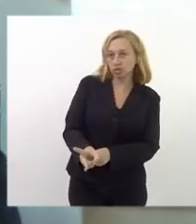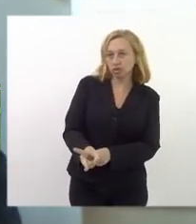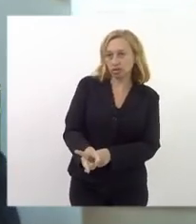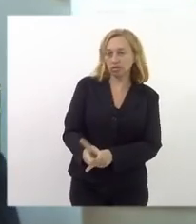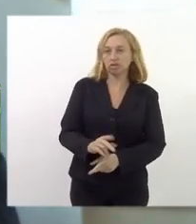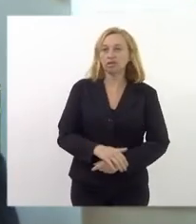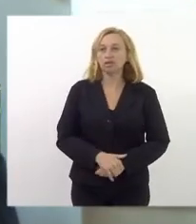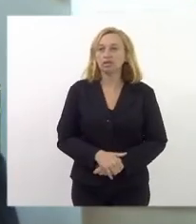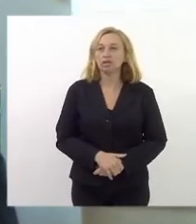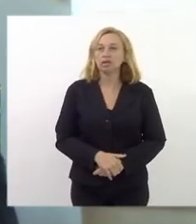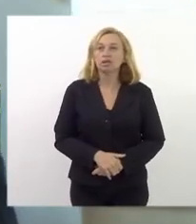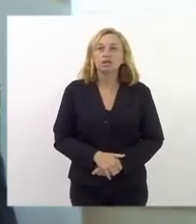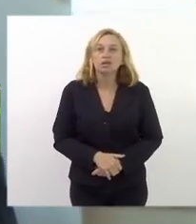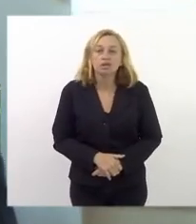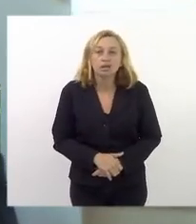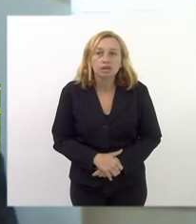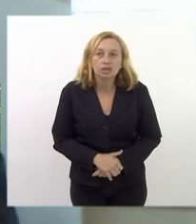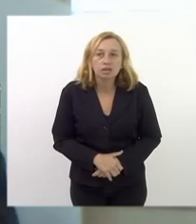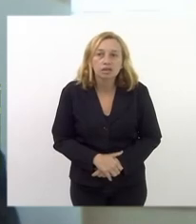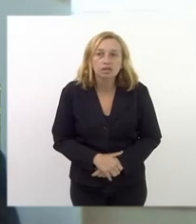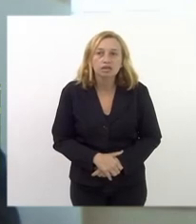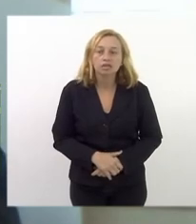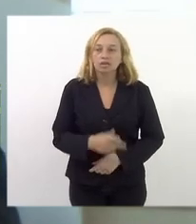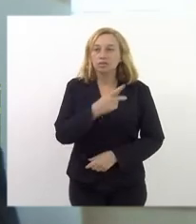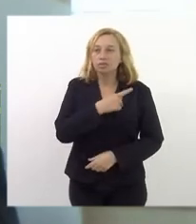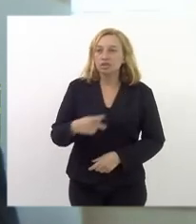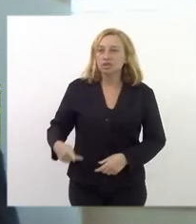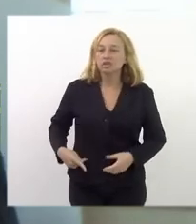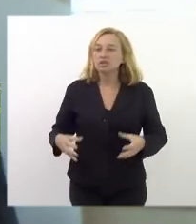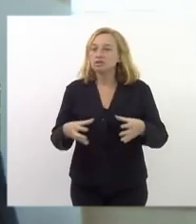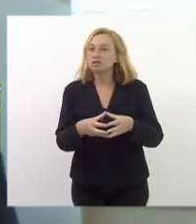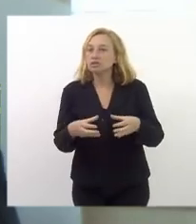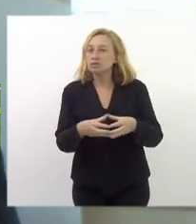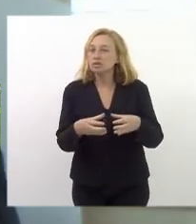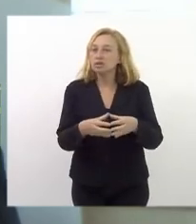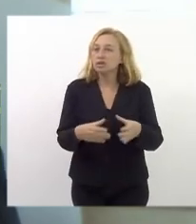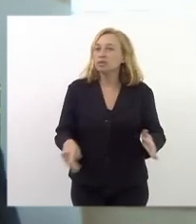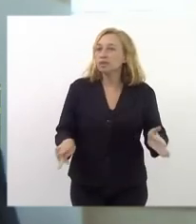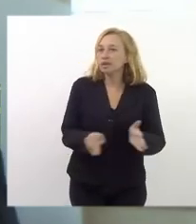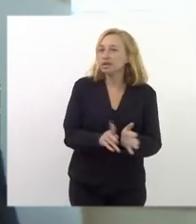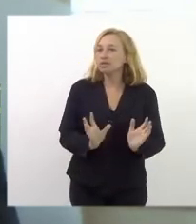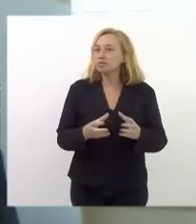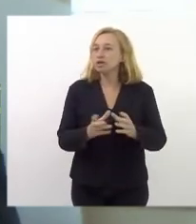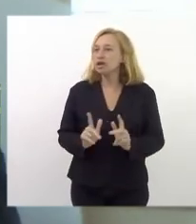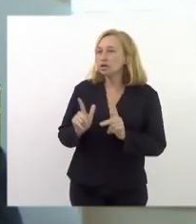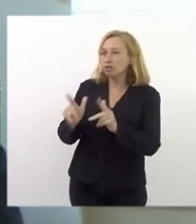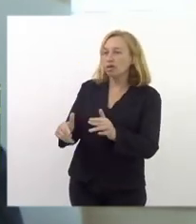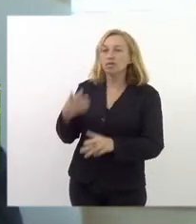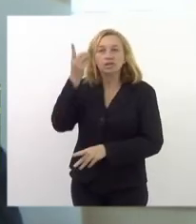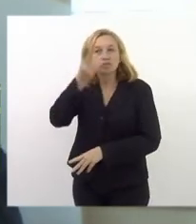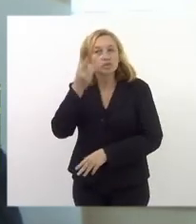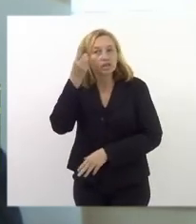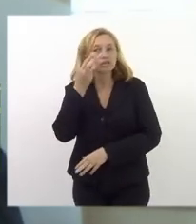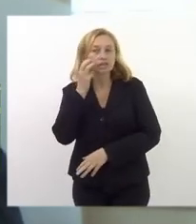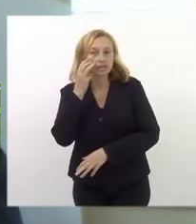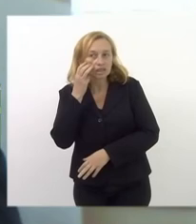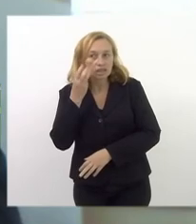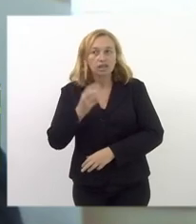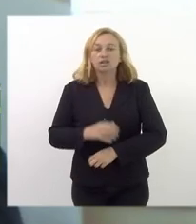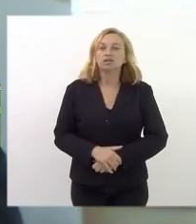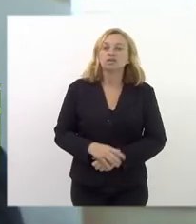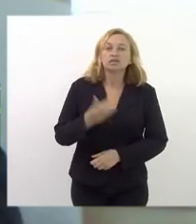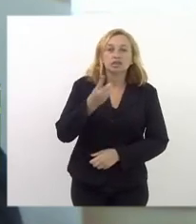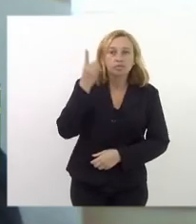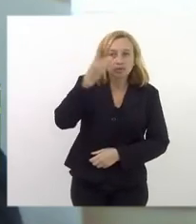senhor, como presidente de comissão, membro de comissão, assim como o deputado Valdec Carneiro,